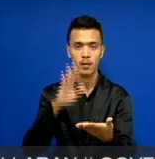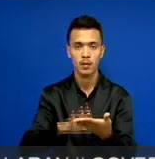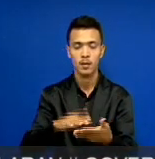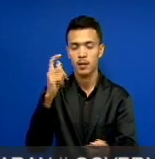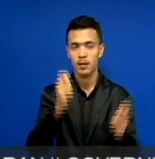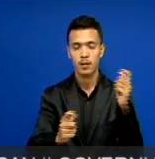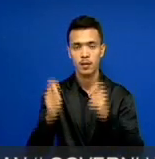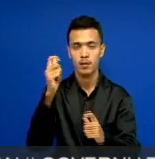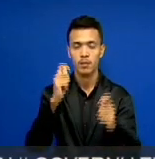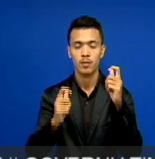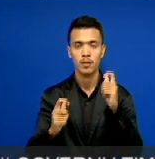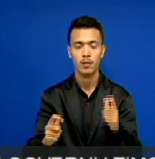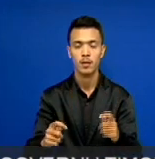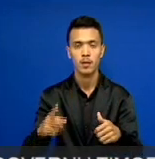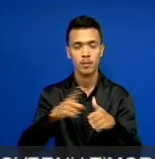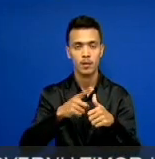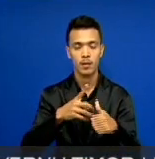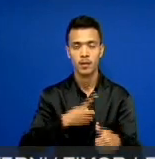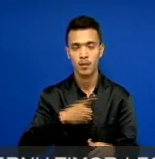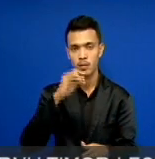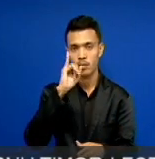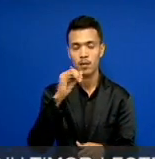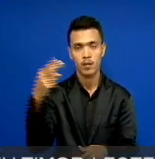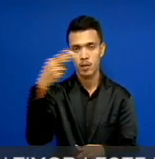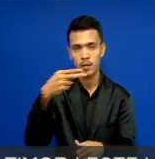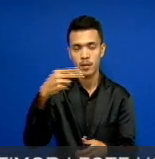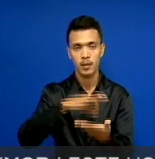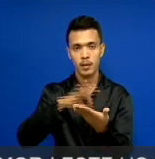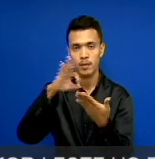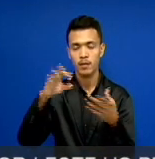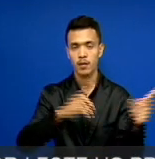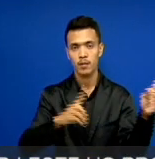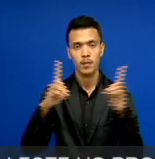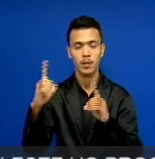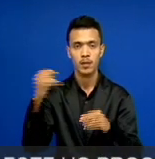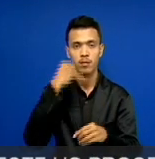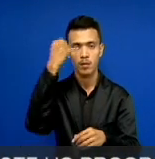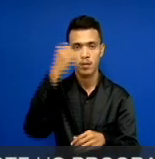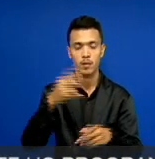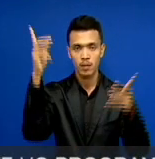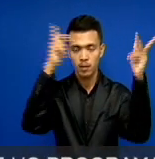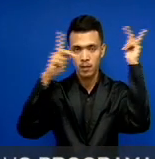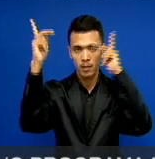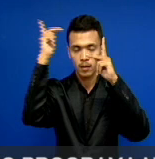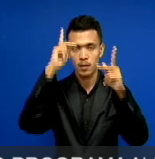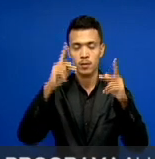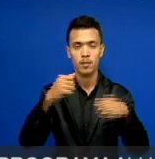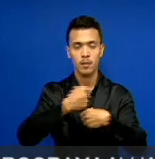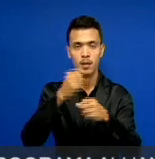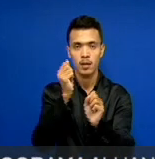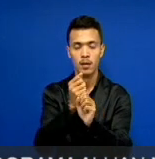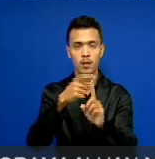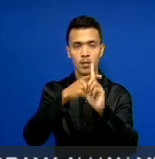Tribunal Judicial Primeira Instância dele. Quinta-feira, né, realiza julgamento bacaju maus-trato. Nebe comete